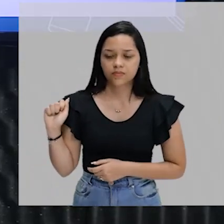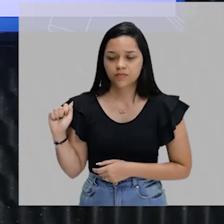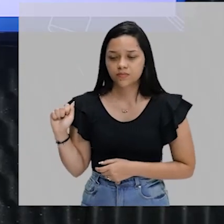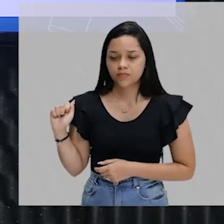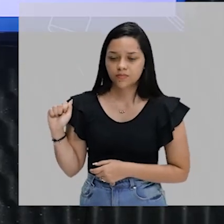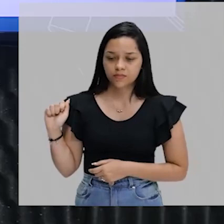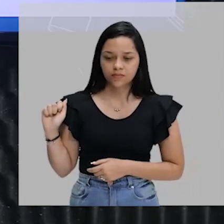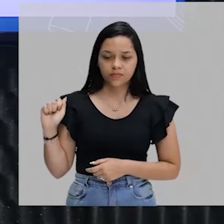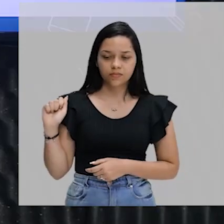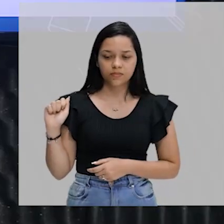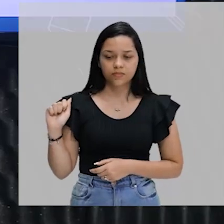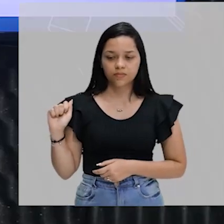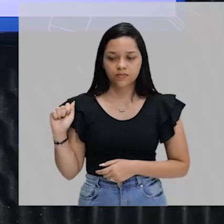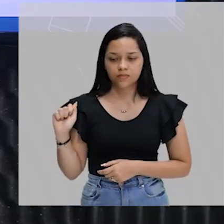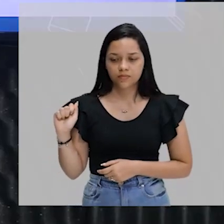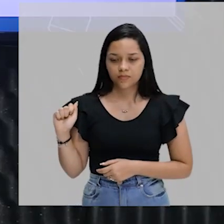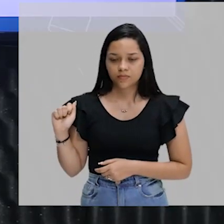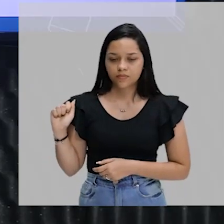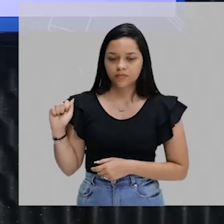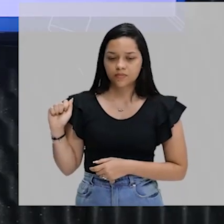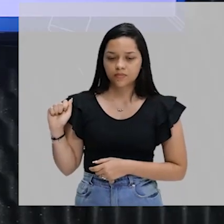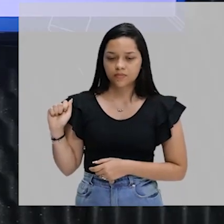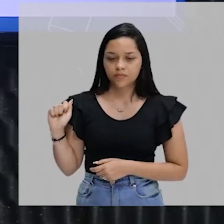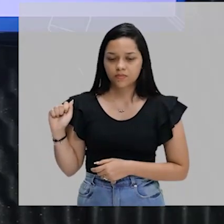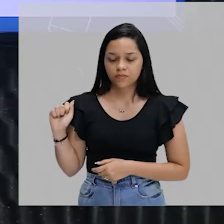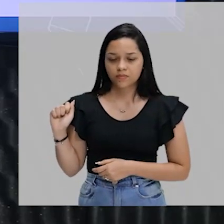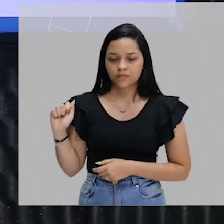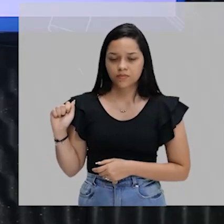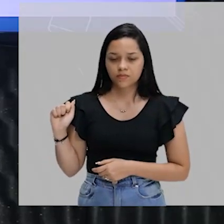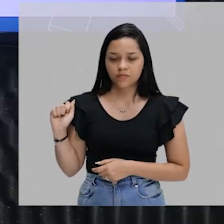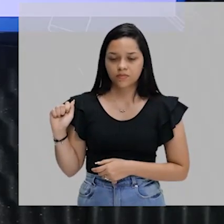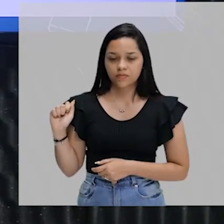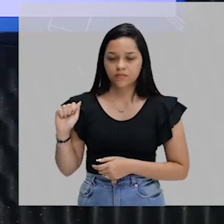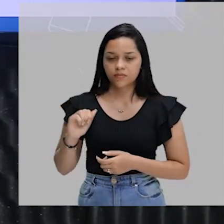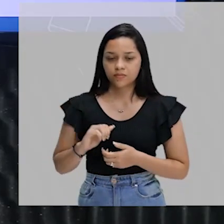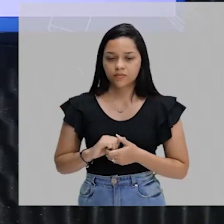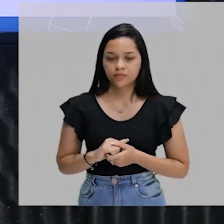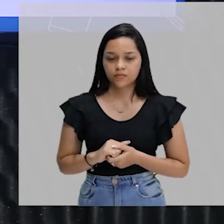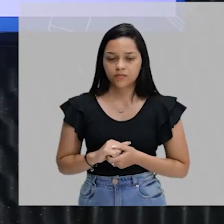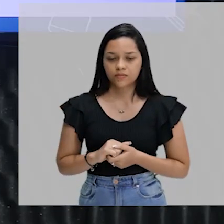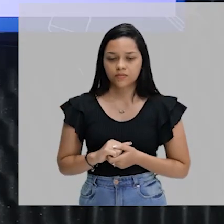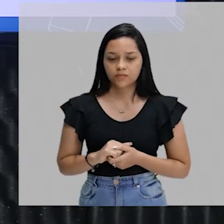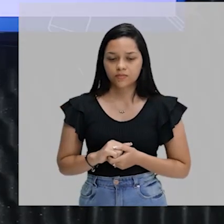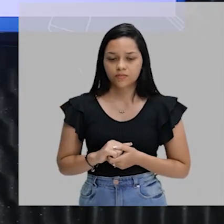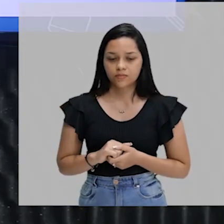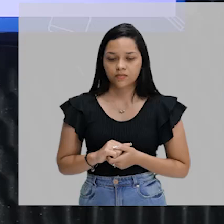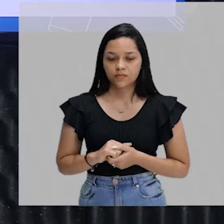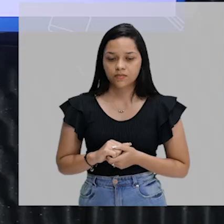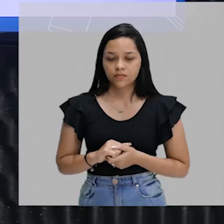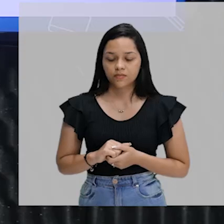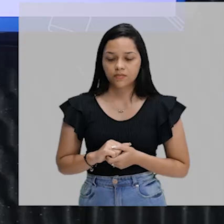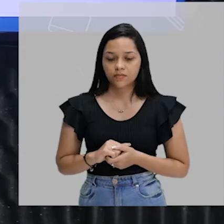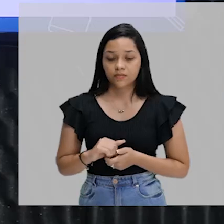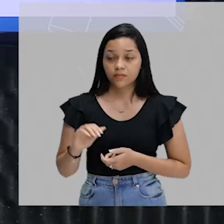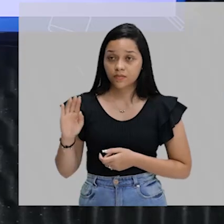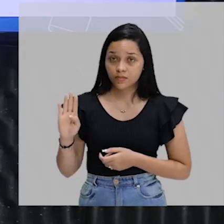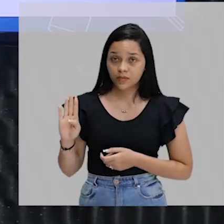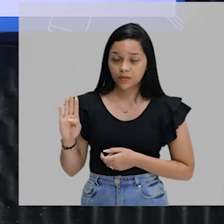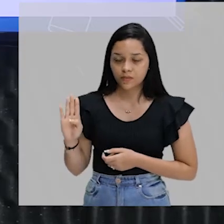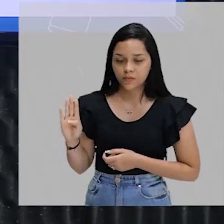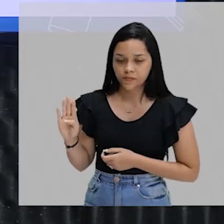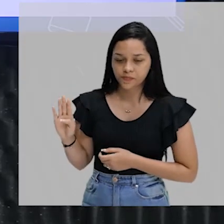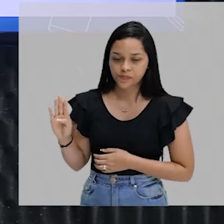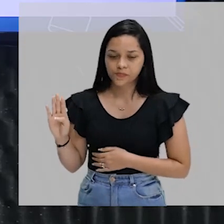transgênicas, pois expressam genes que incorporaram de outras espécies. Tá? A letra